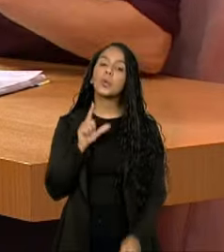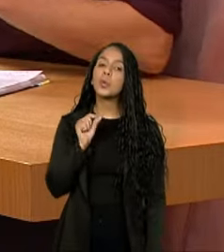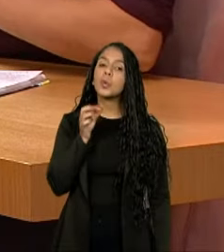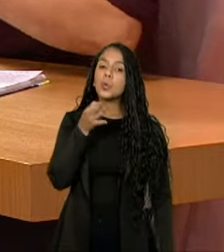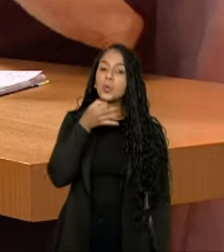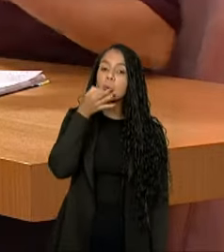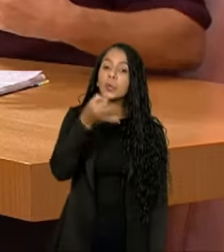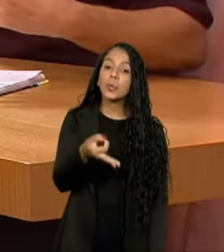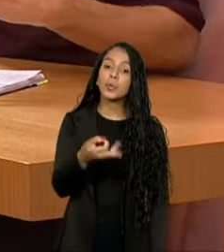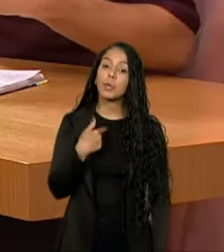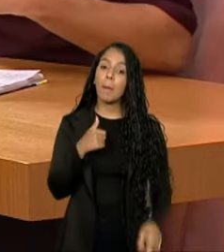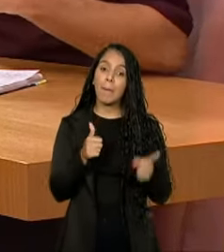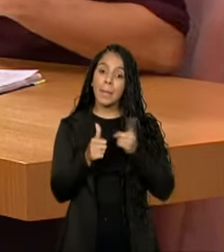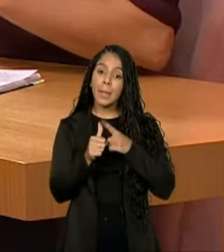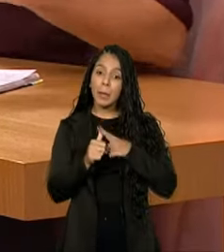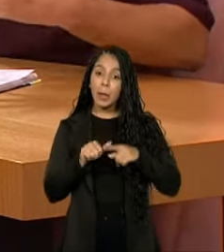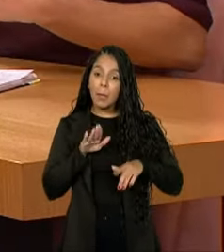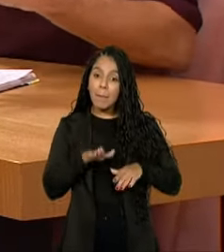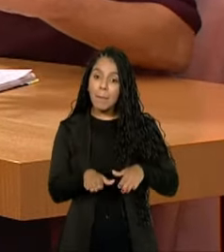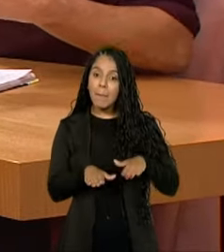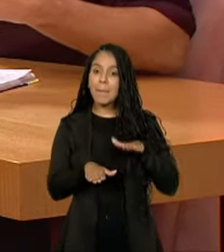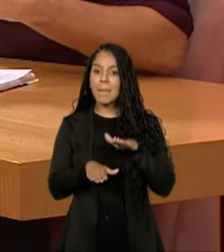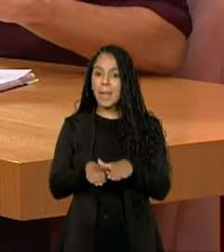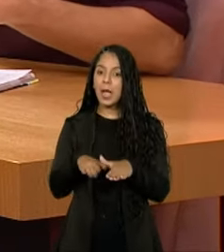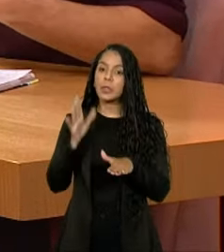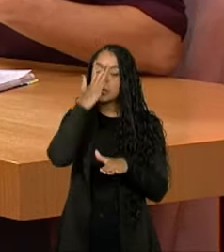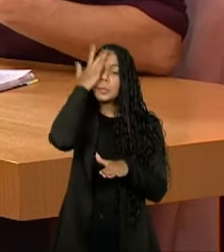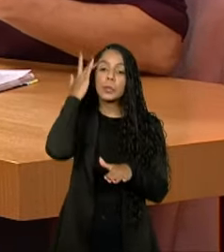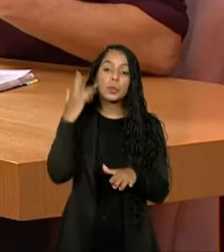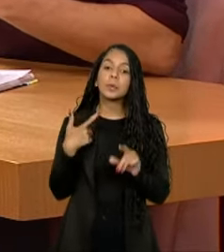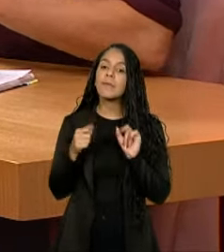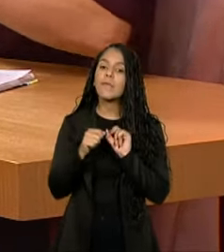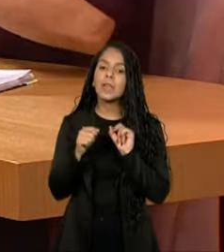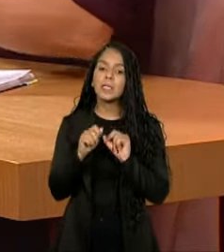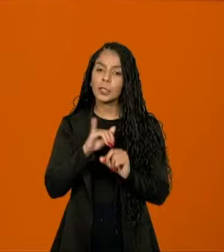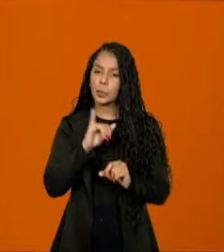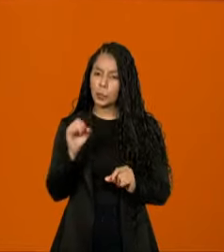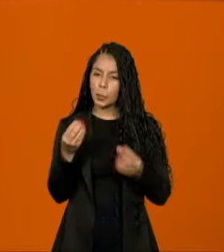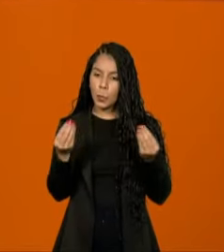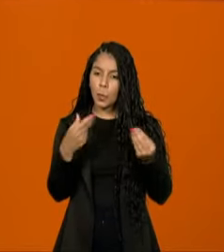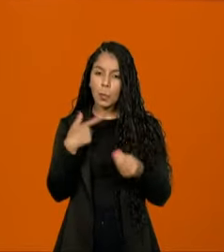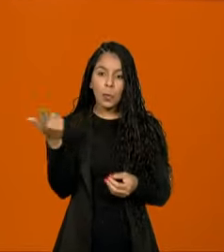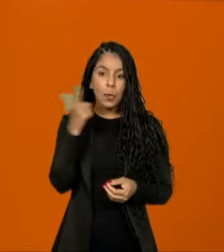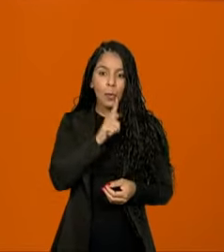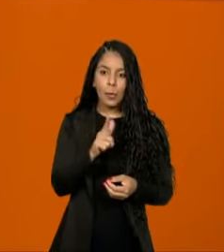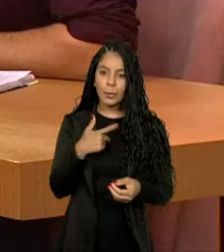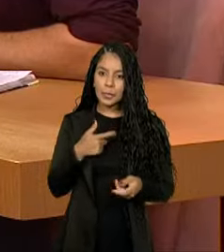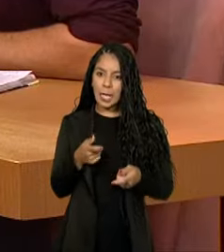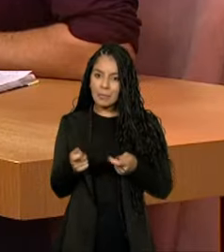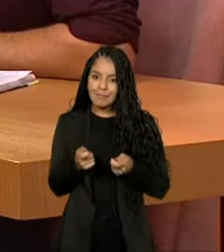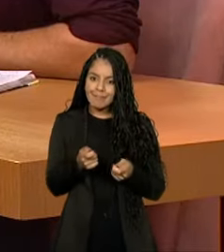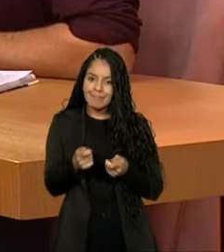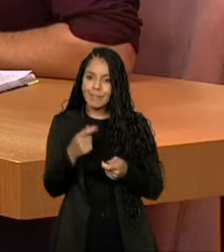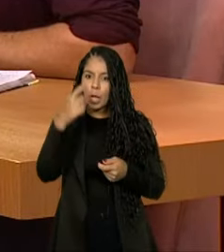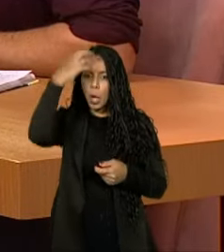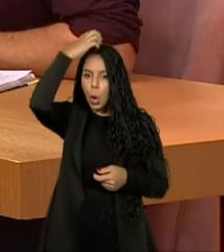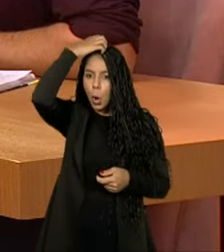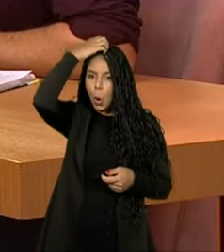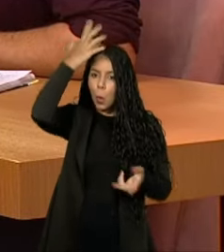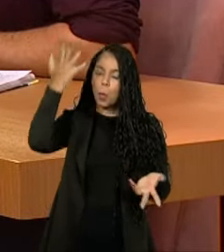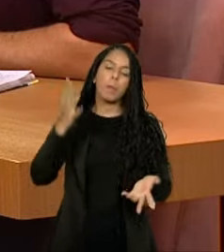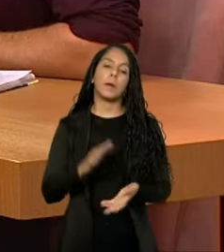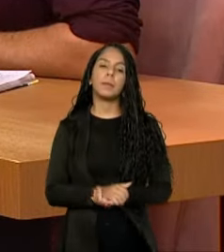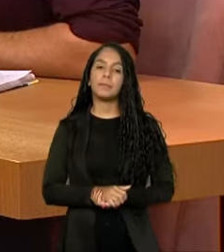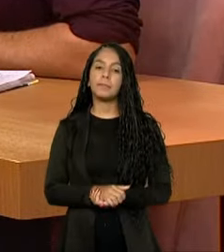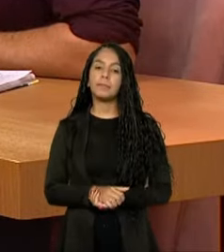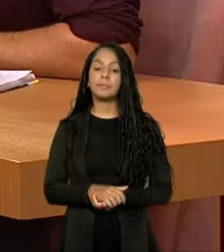de primeiro passo para uma pessoa que está passando por isso? Como que ela consegue, para lidar com essa culpa? Uhum. Bom, eu